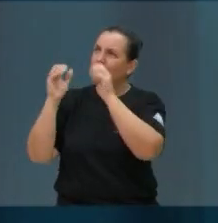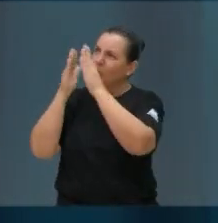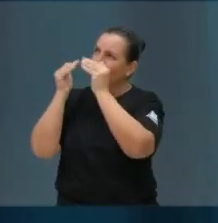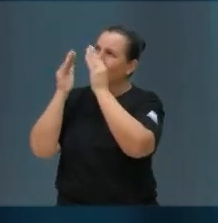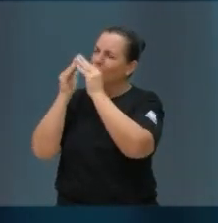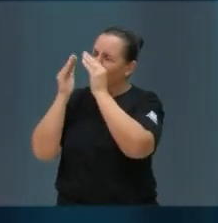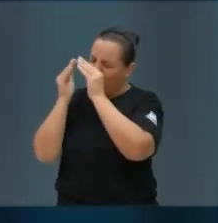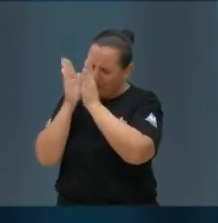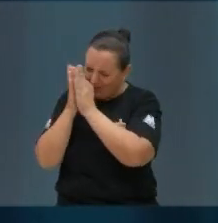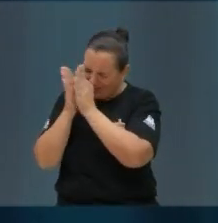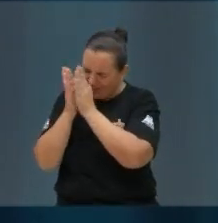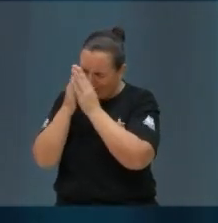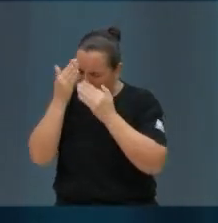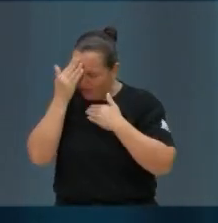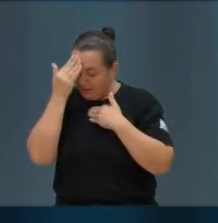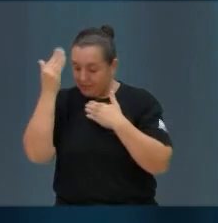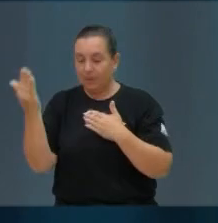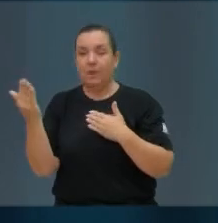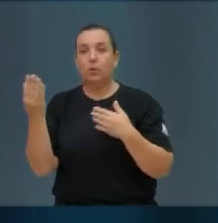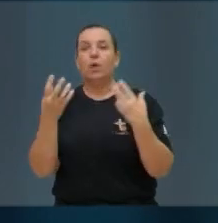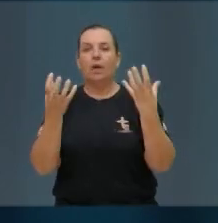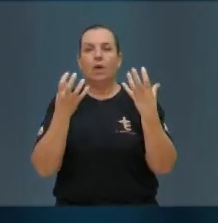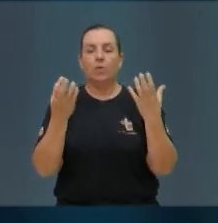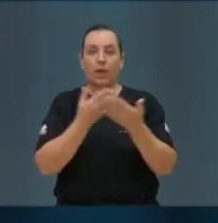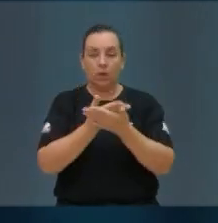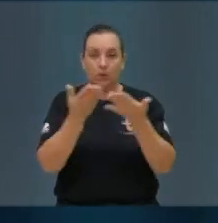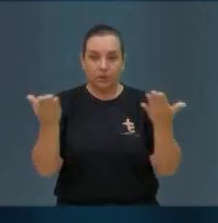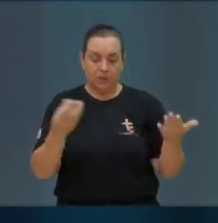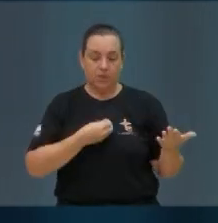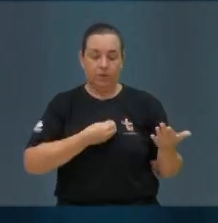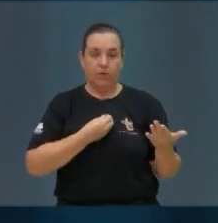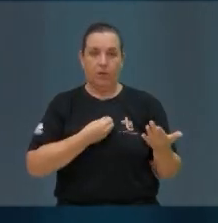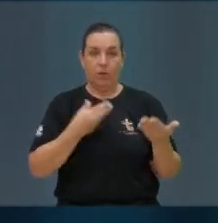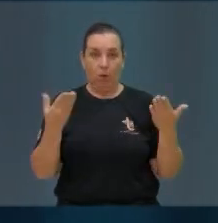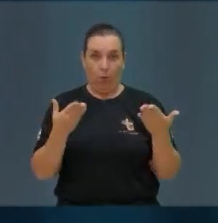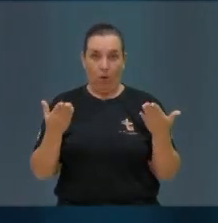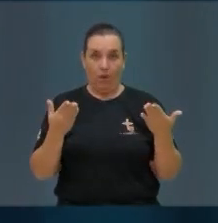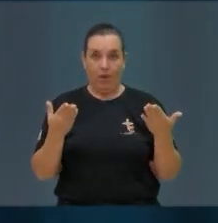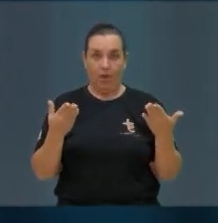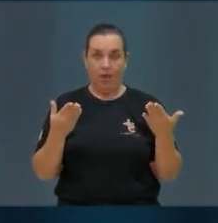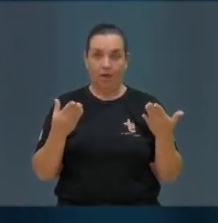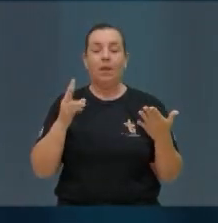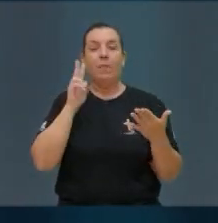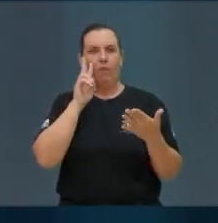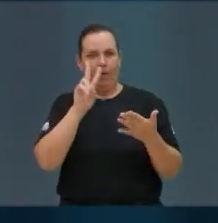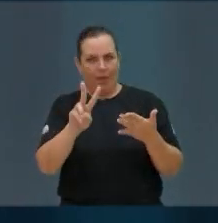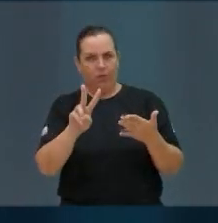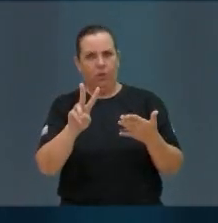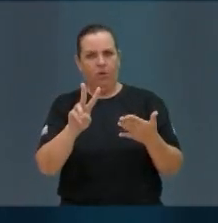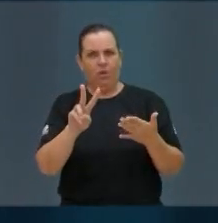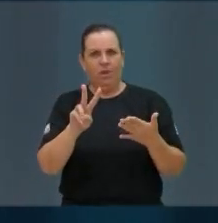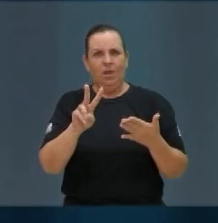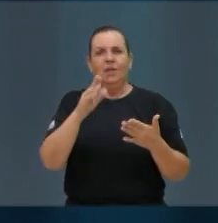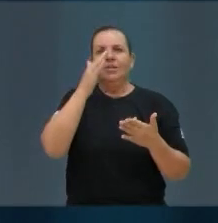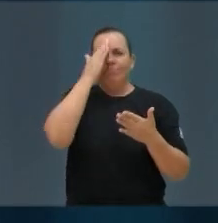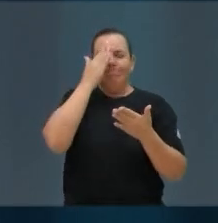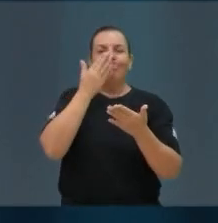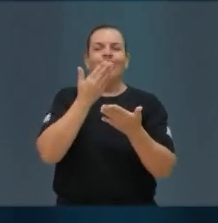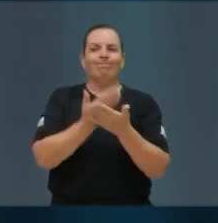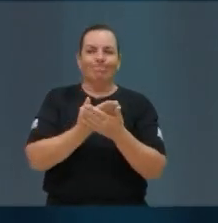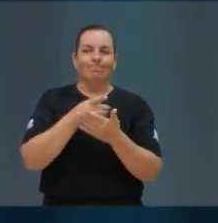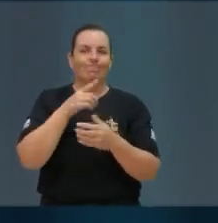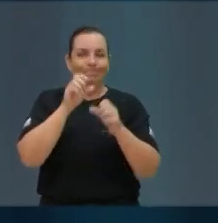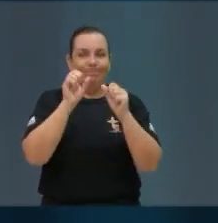de agradecimento, eu queria que você que está me vendo agora pela TV, acredite nisso, você